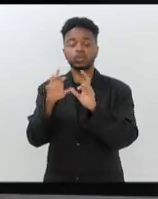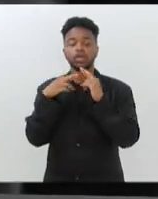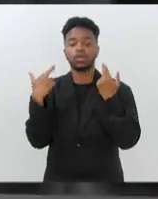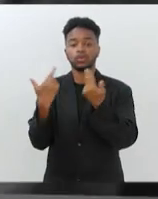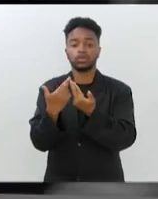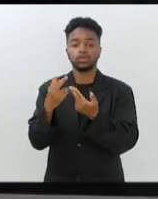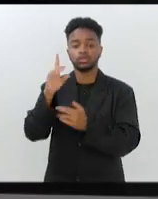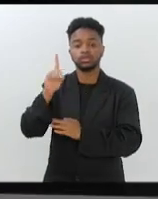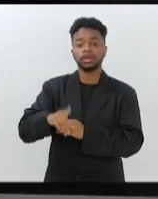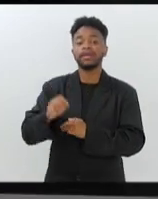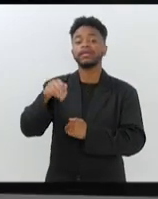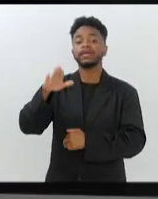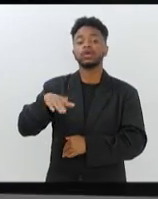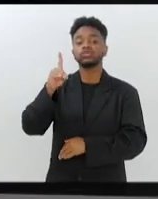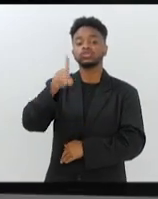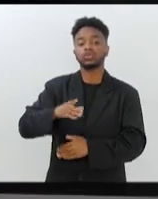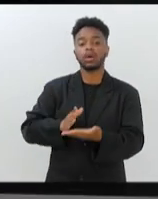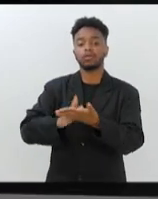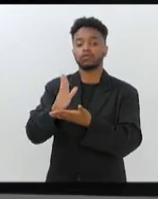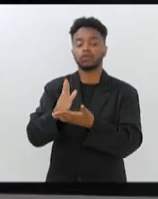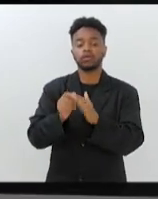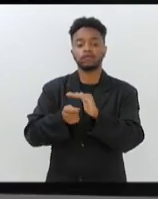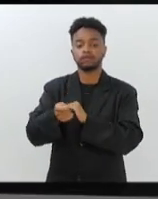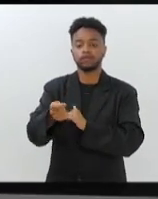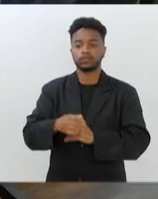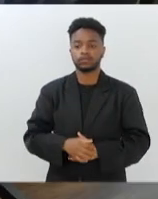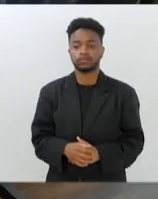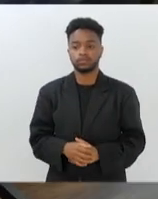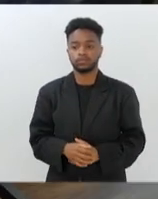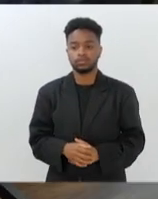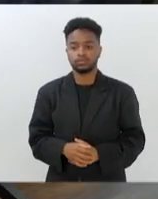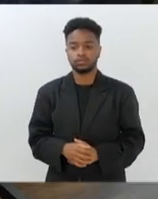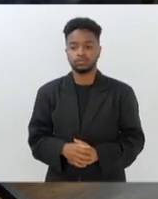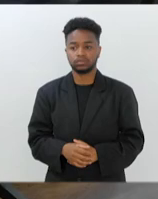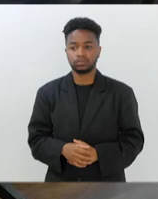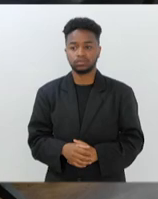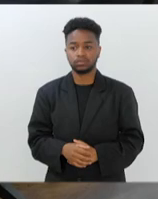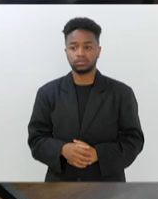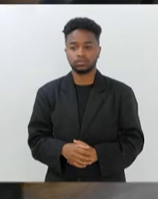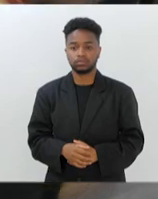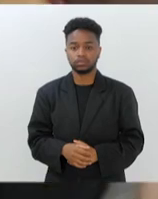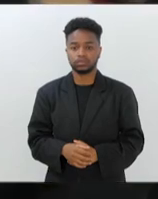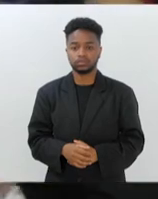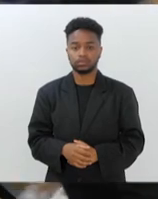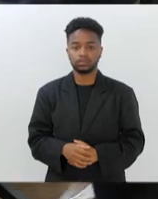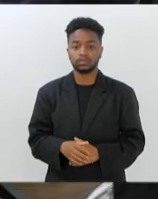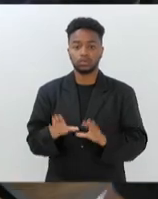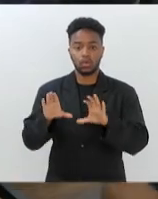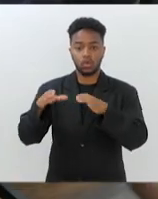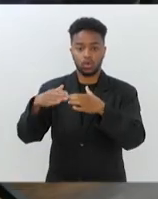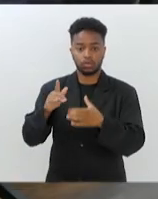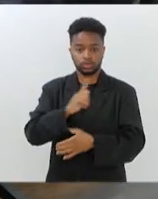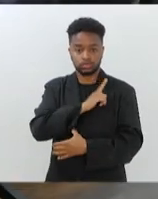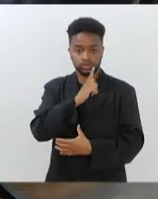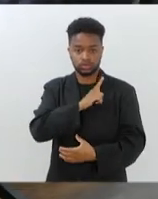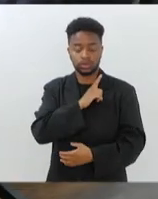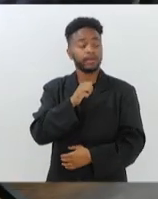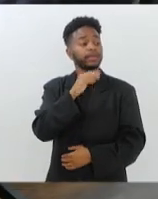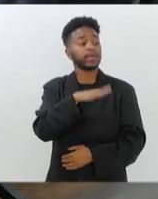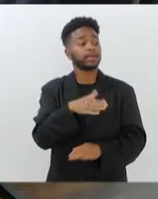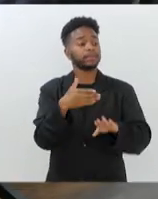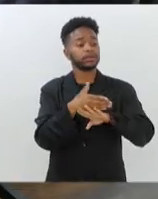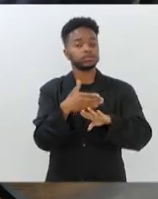aprovou o investimento Quem são os diretores que aprovaram a a o o o comitê gestor da cedai quem é o comitê gestor da